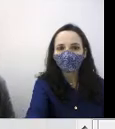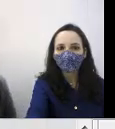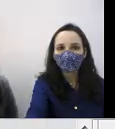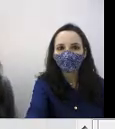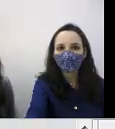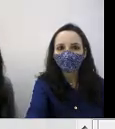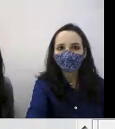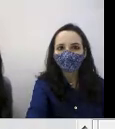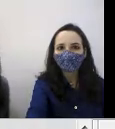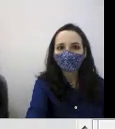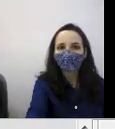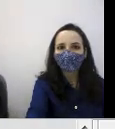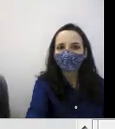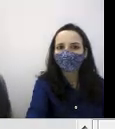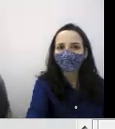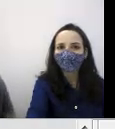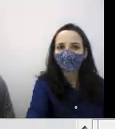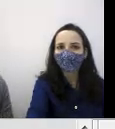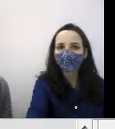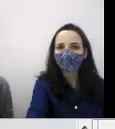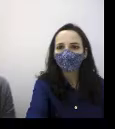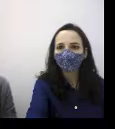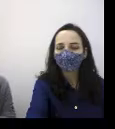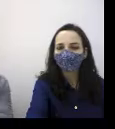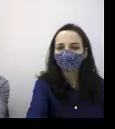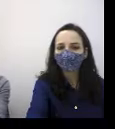Você quer começar? Pode começar.